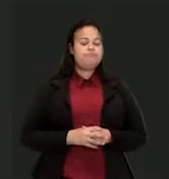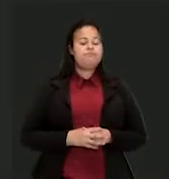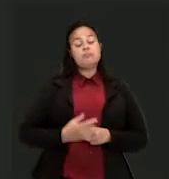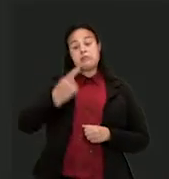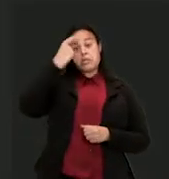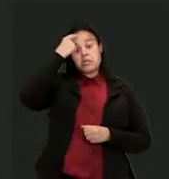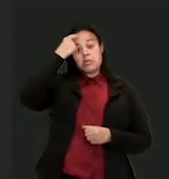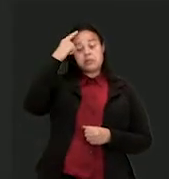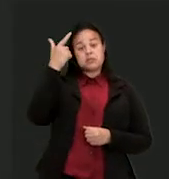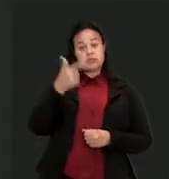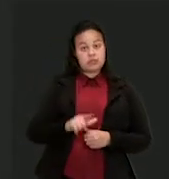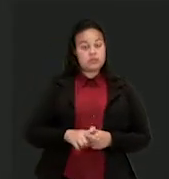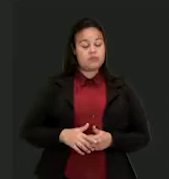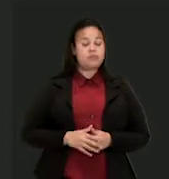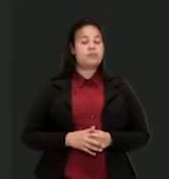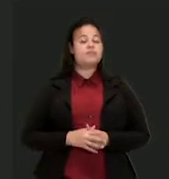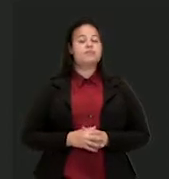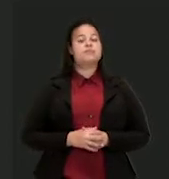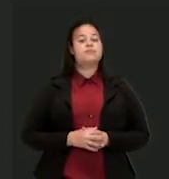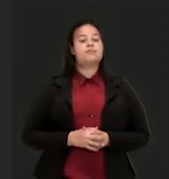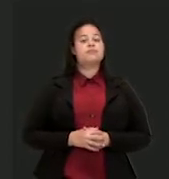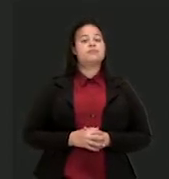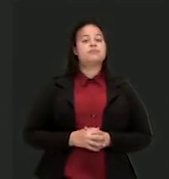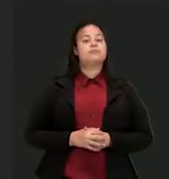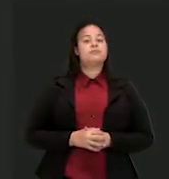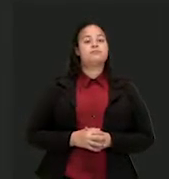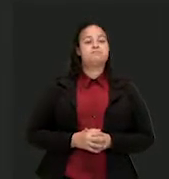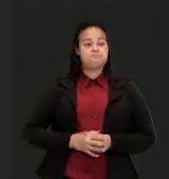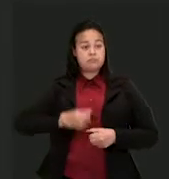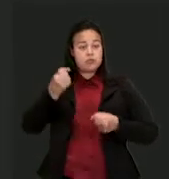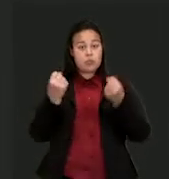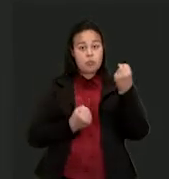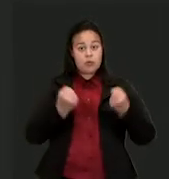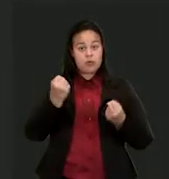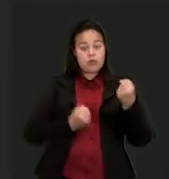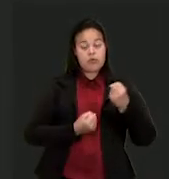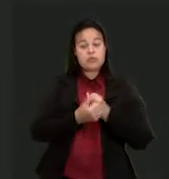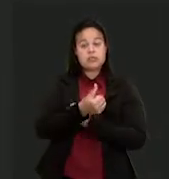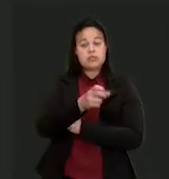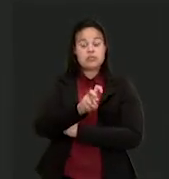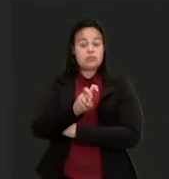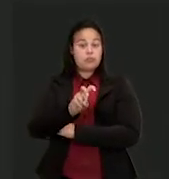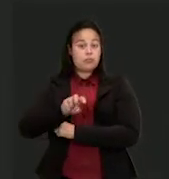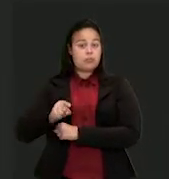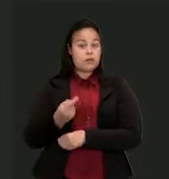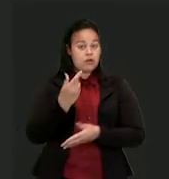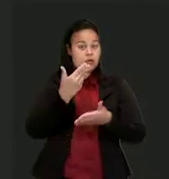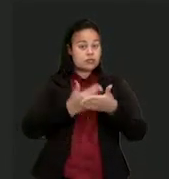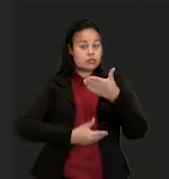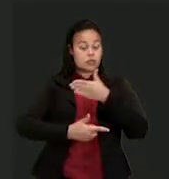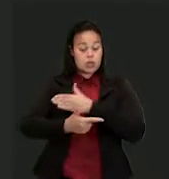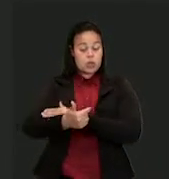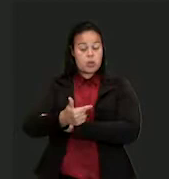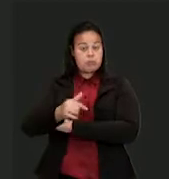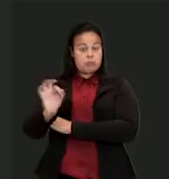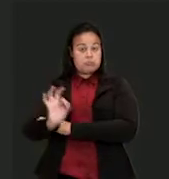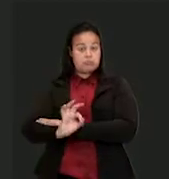novo aqui agora comigo. Um carro que custa 65 mil teve um desconto de 12,